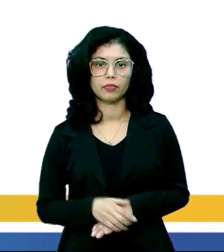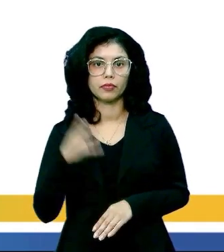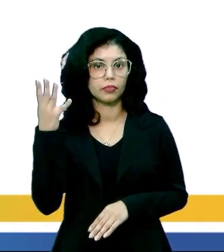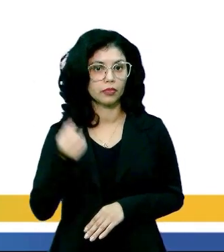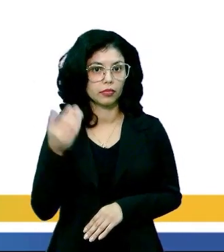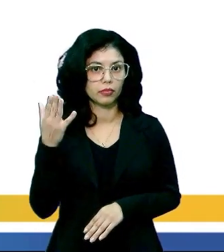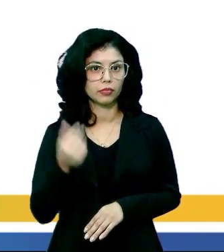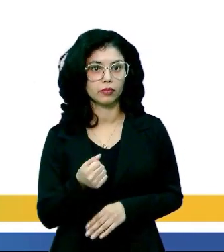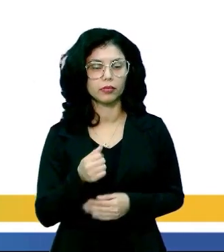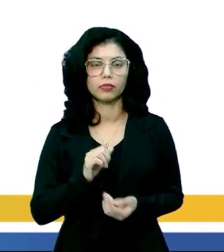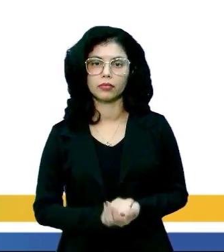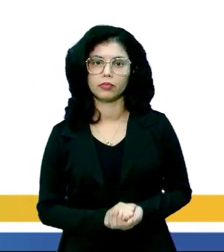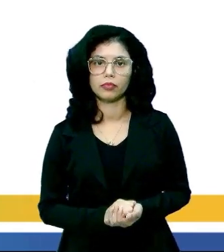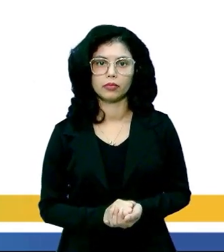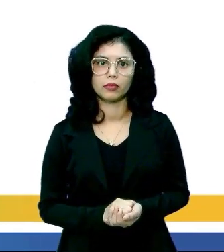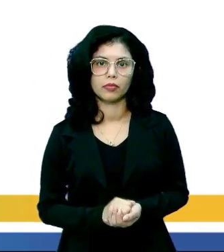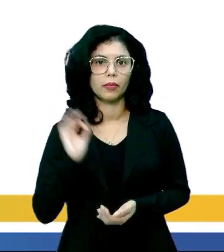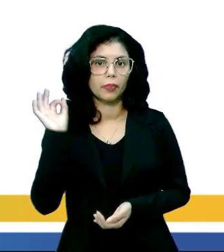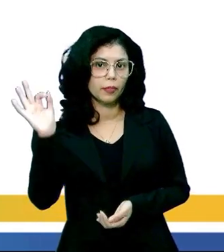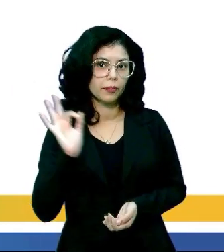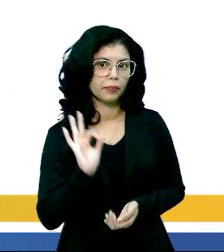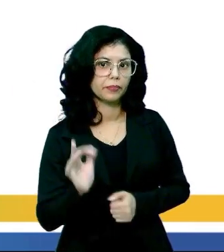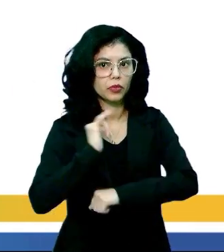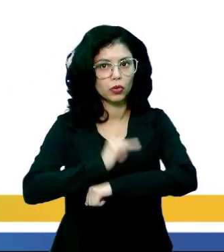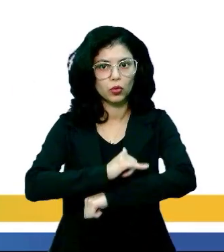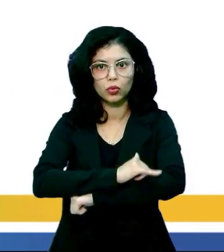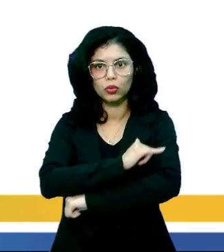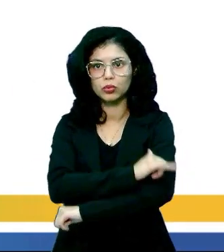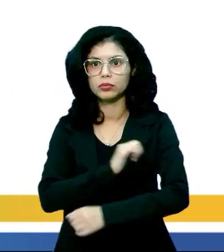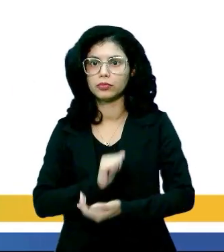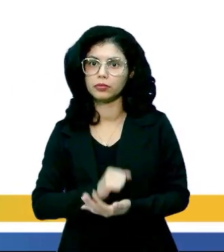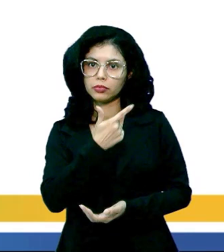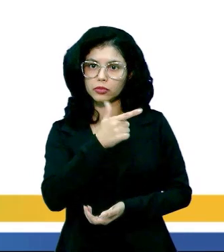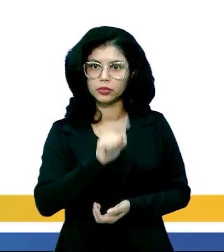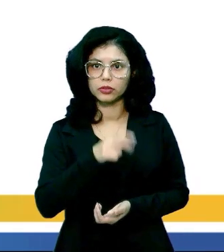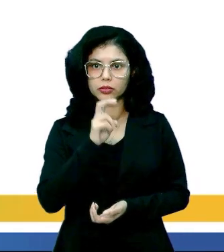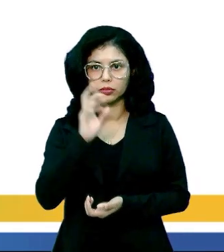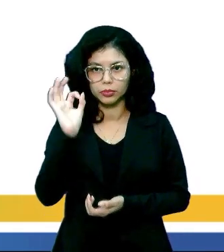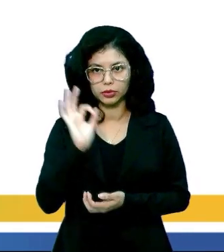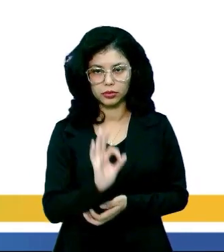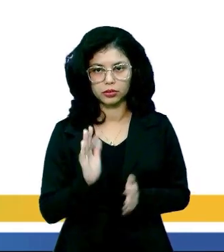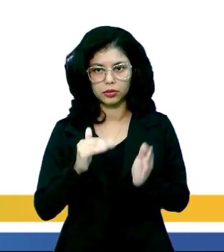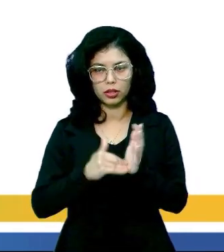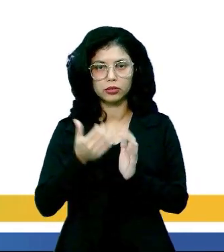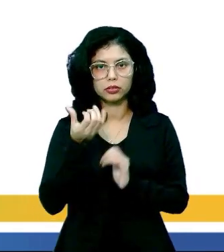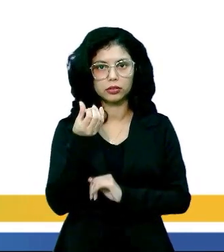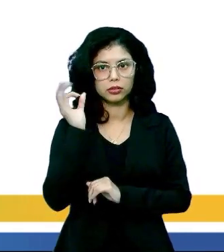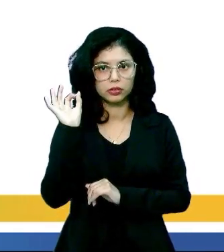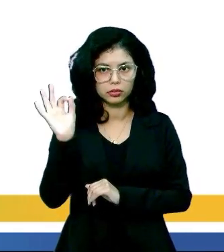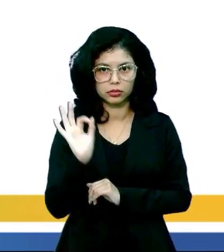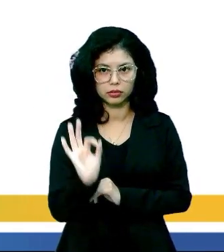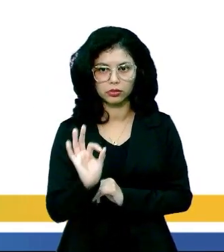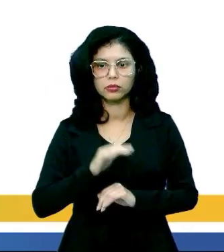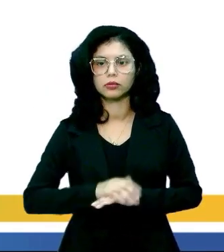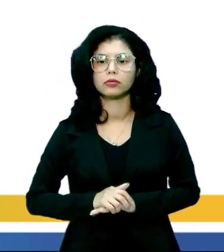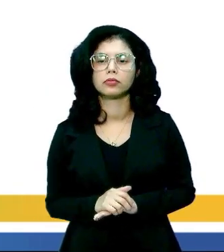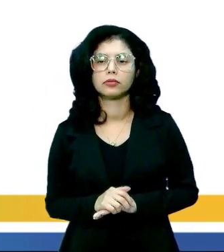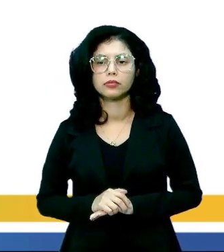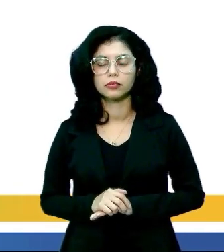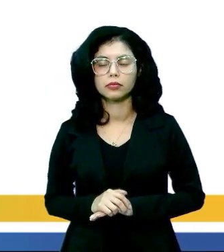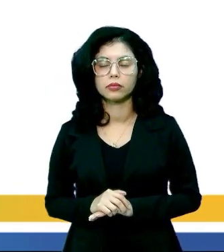Na composição do leite, o percentual de gordura pode variar de